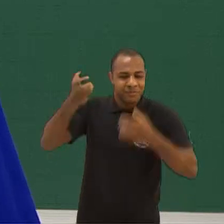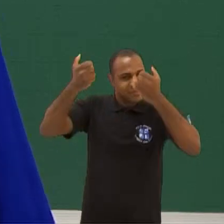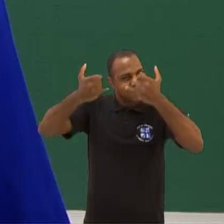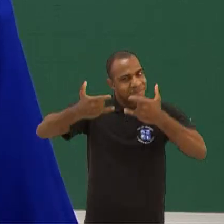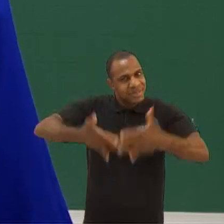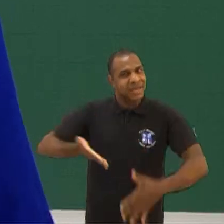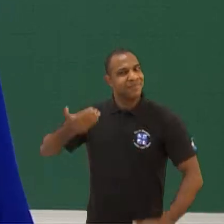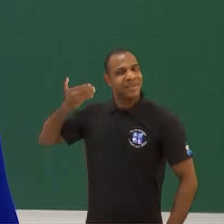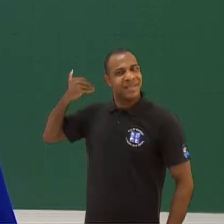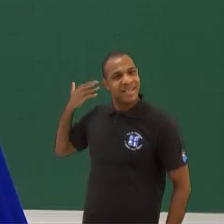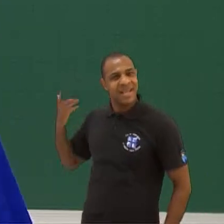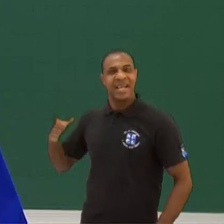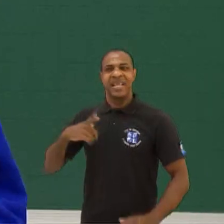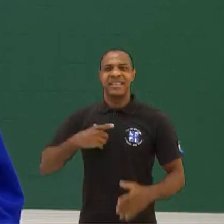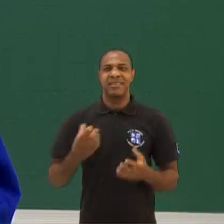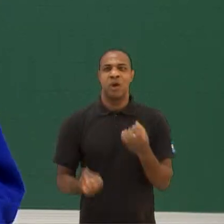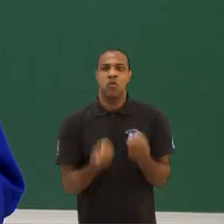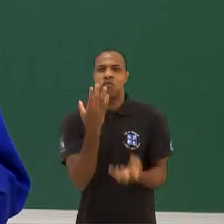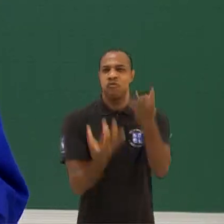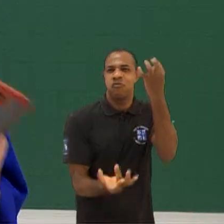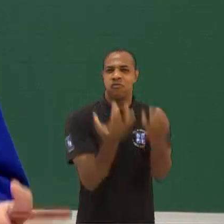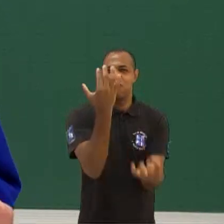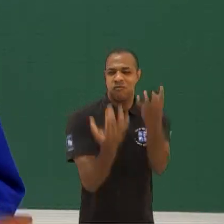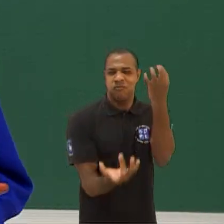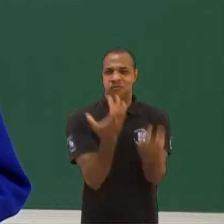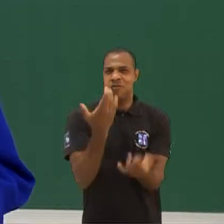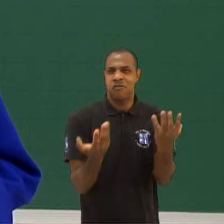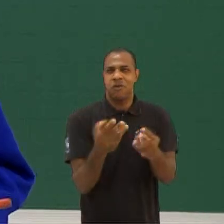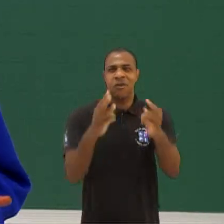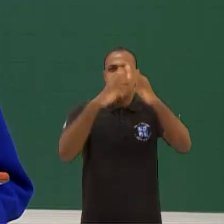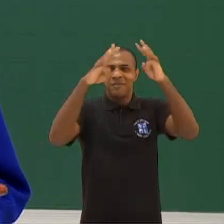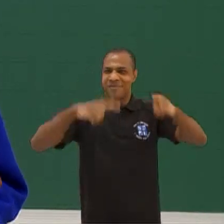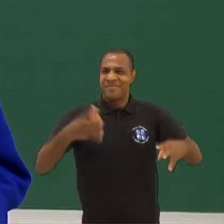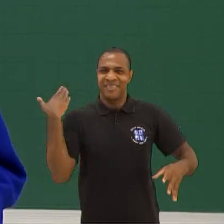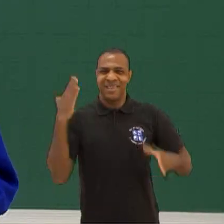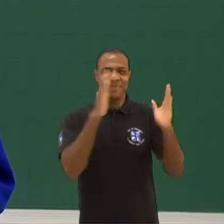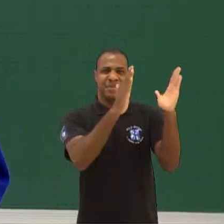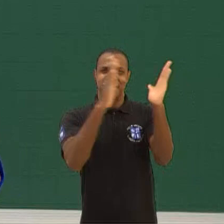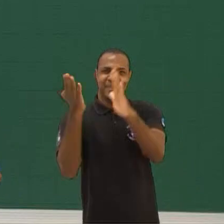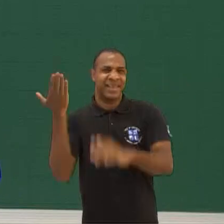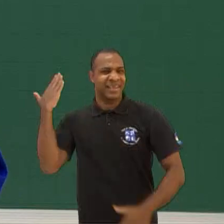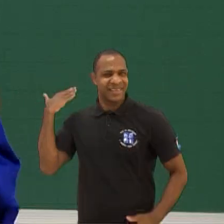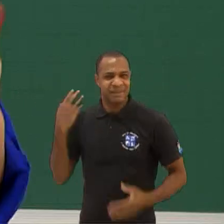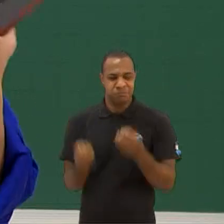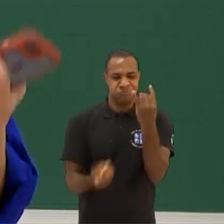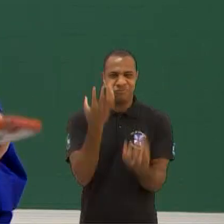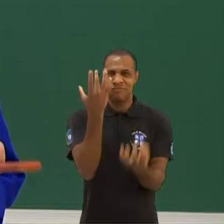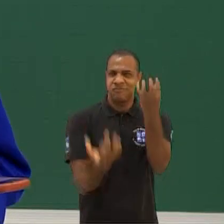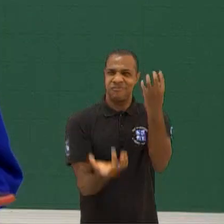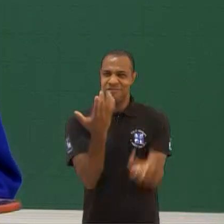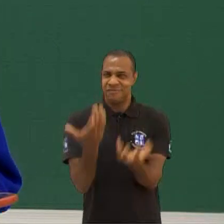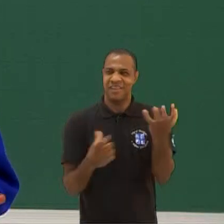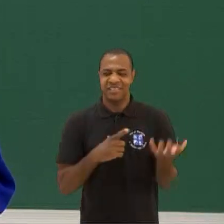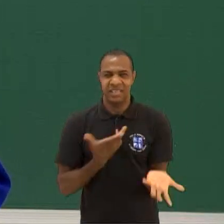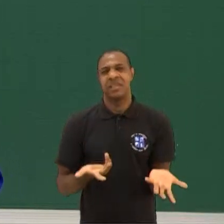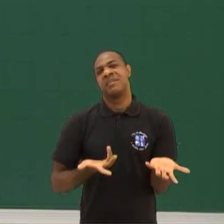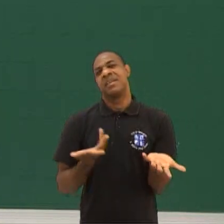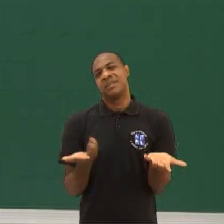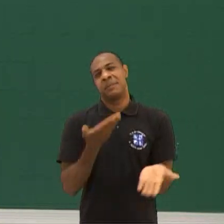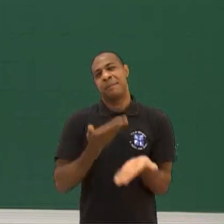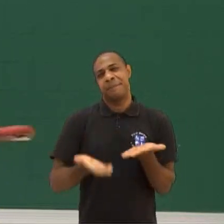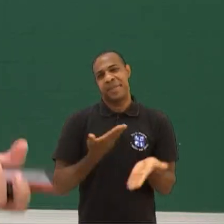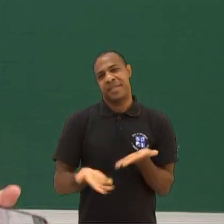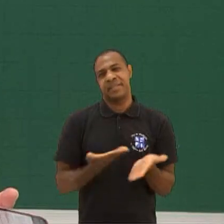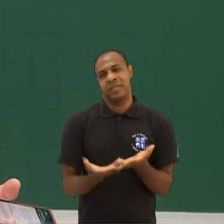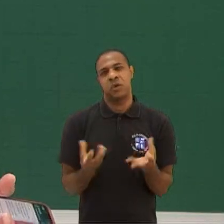houve um incêndio na Biblioteca de Alexandria, muitas obras importantíssimas da história se perderam nesse incêndio. Pode ser que tivesse alguma coisa de Tales lá